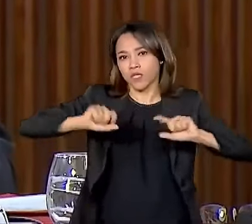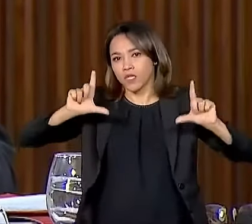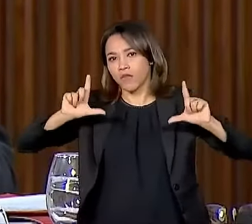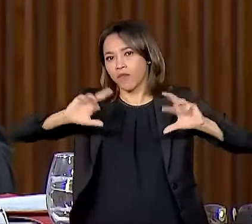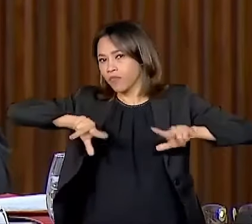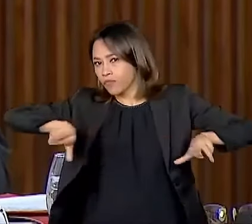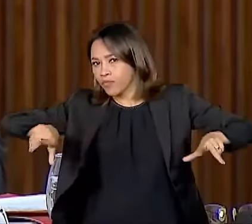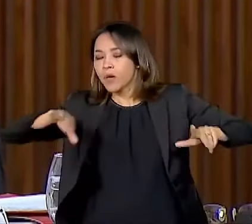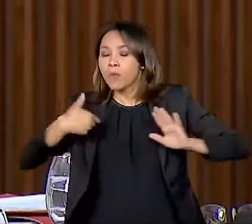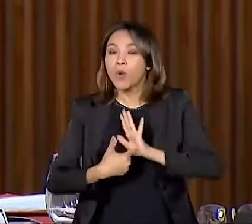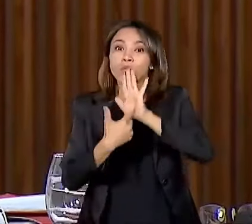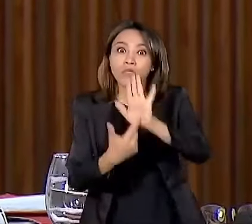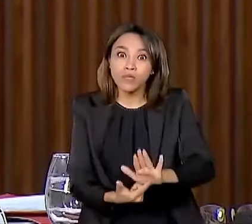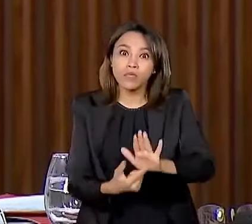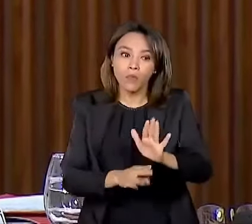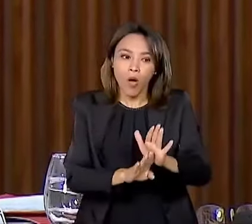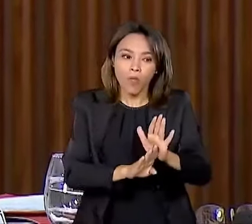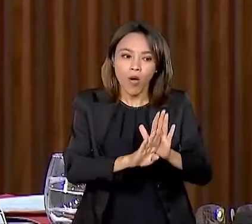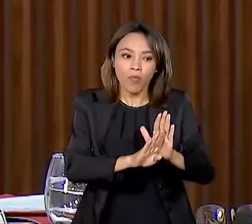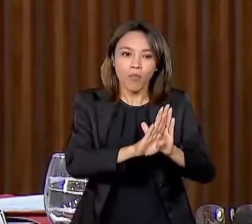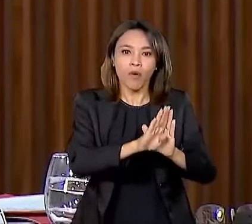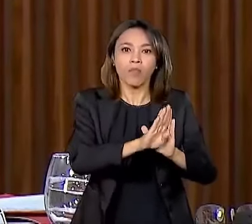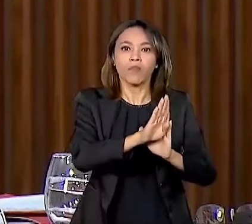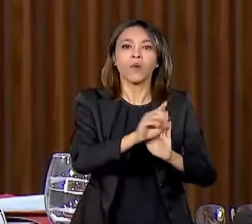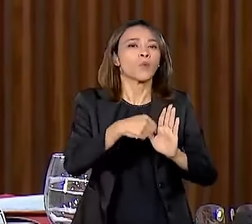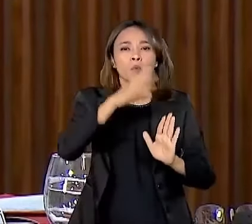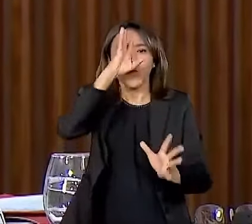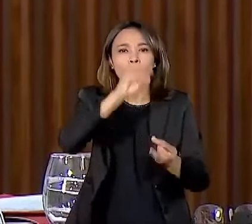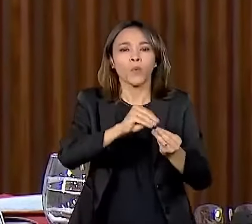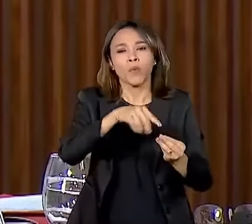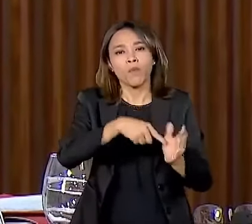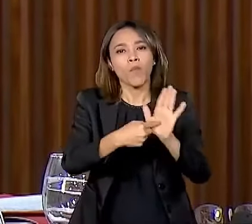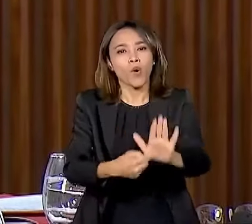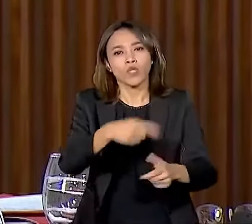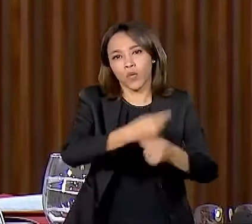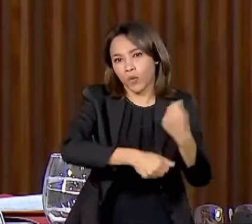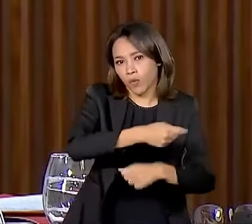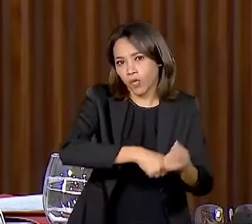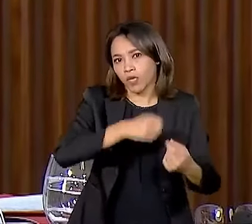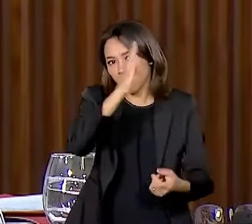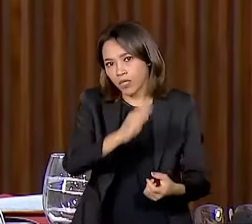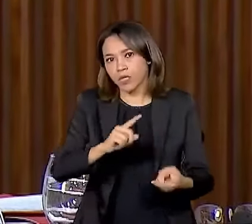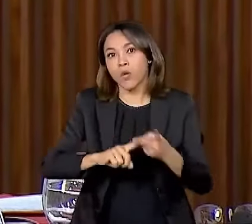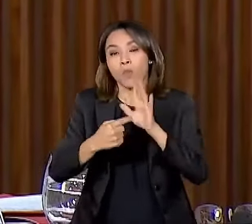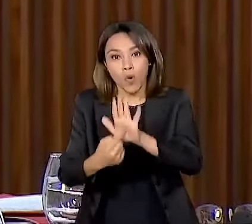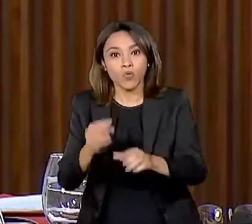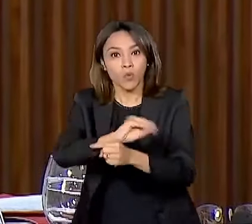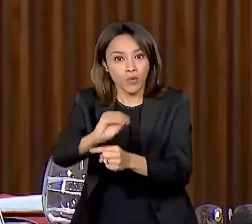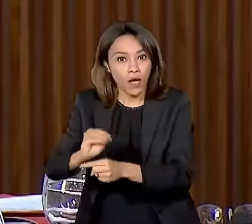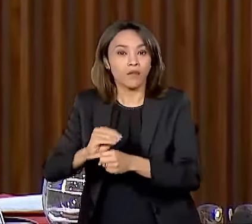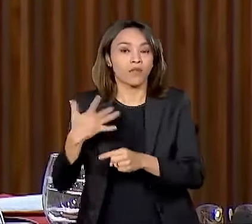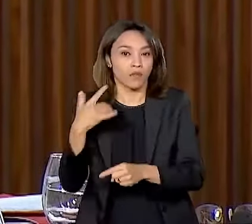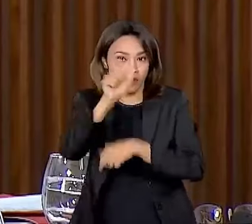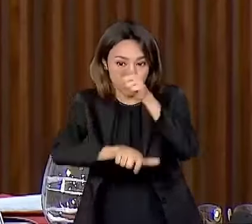desse crescimento nos diversos indicadores que refletem a economia brasileira, refletem o cuidado com as pessoas, saúde, educação,